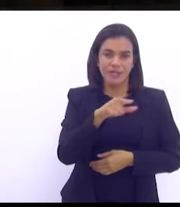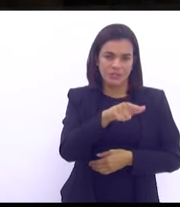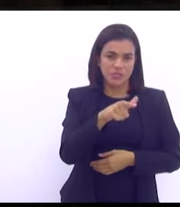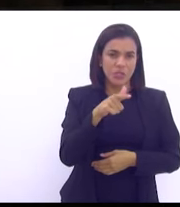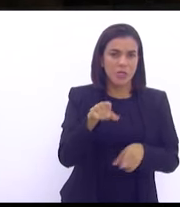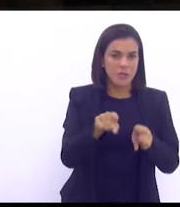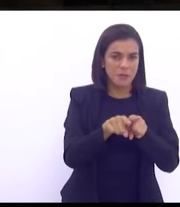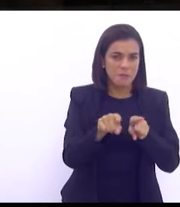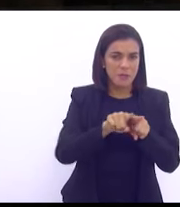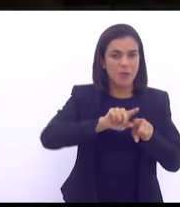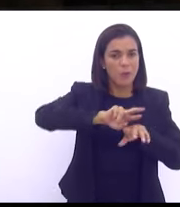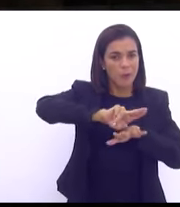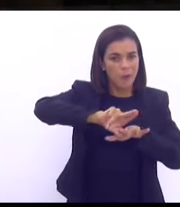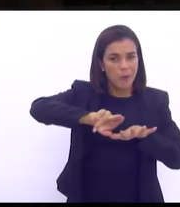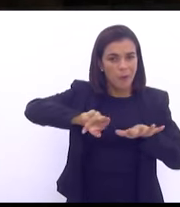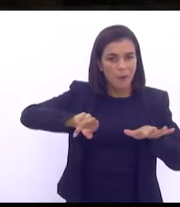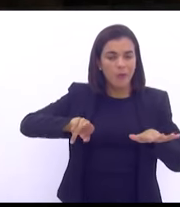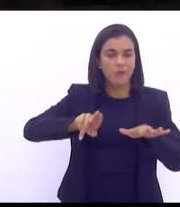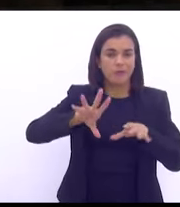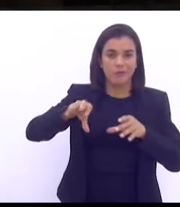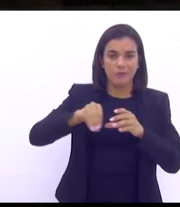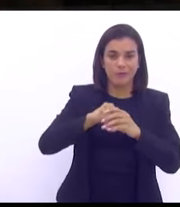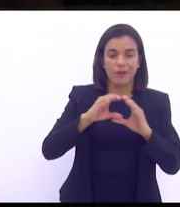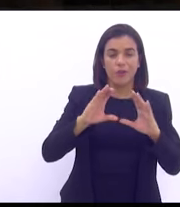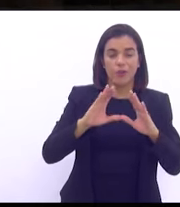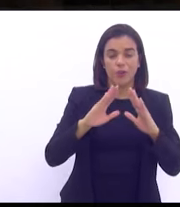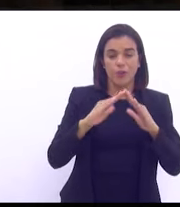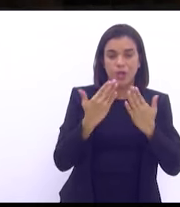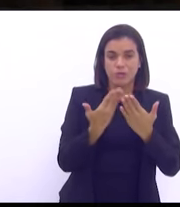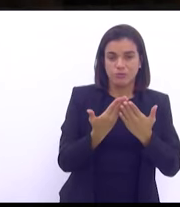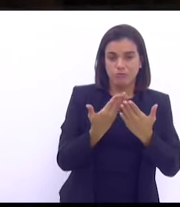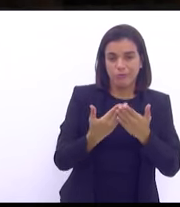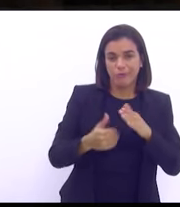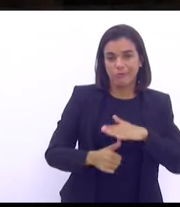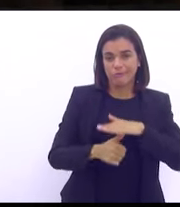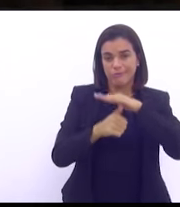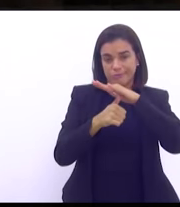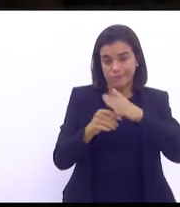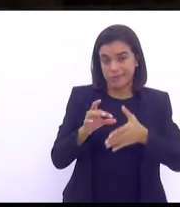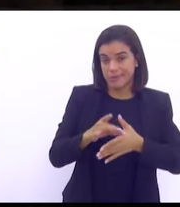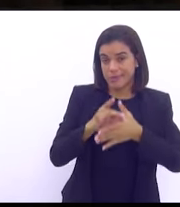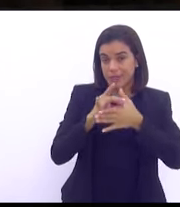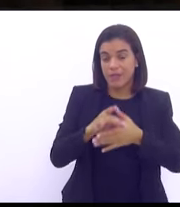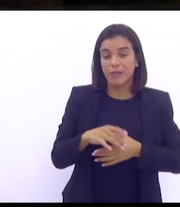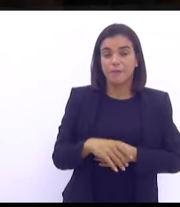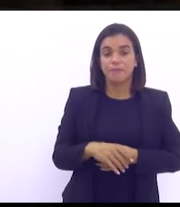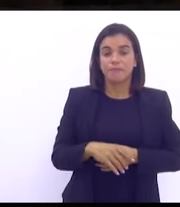também, entre outros, no Colégio de Líderes. A população